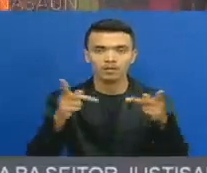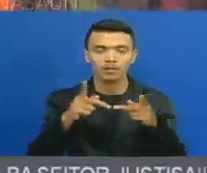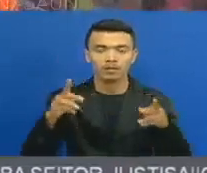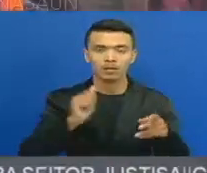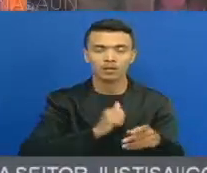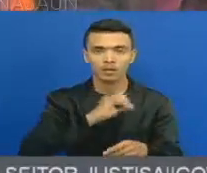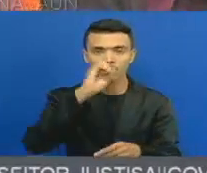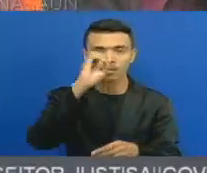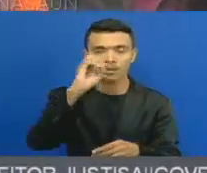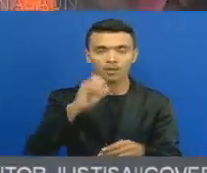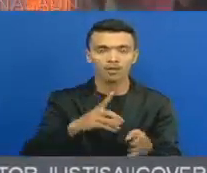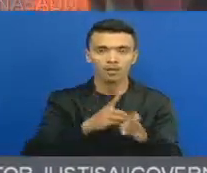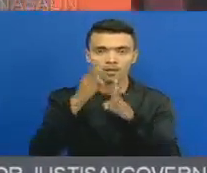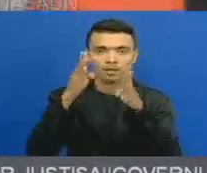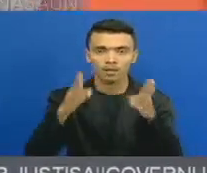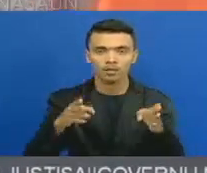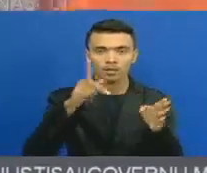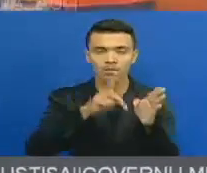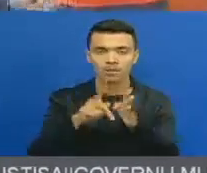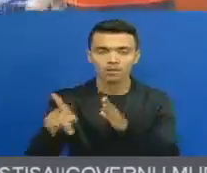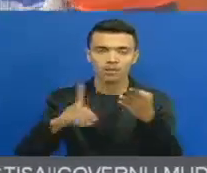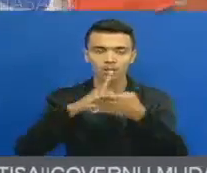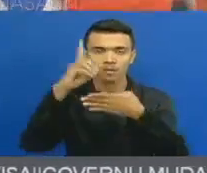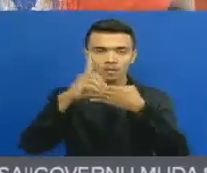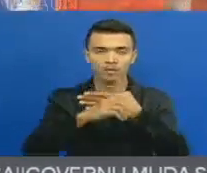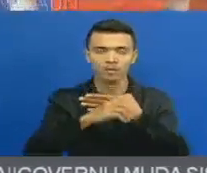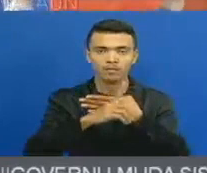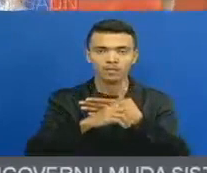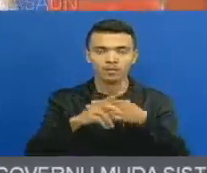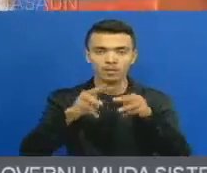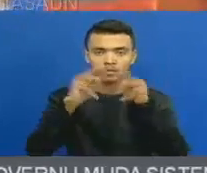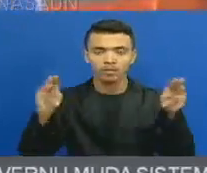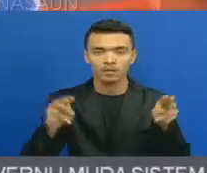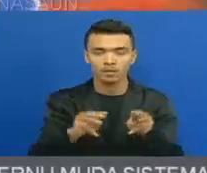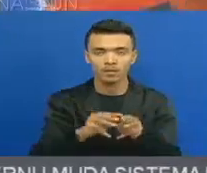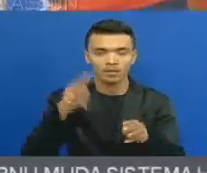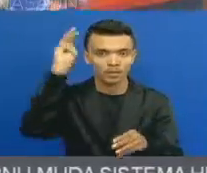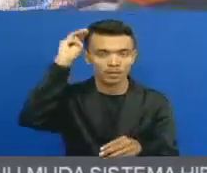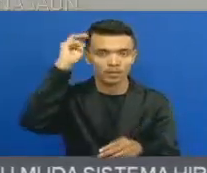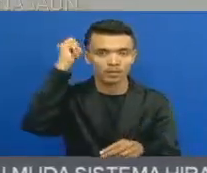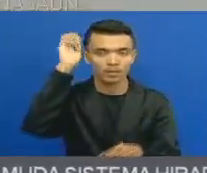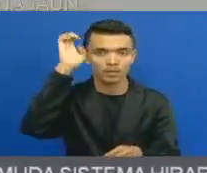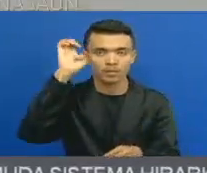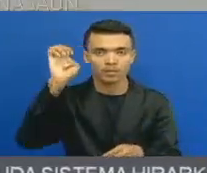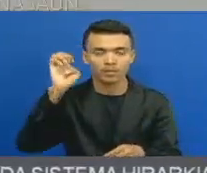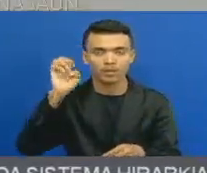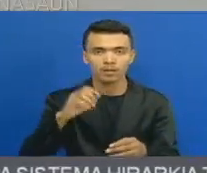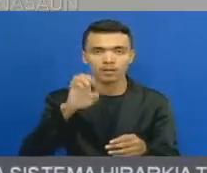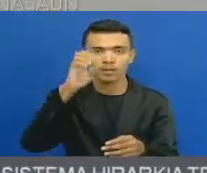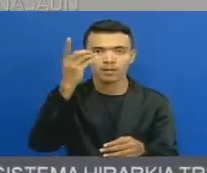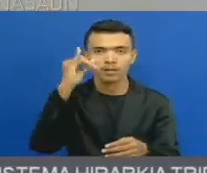Inarovila. Diretor Nacional Planeamento e Desenvolvimento Integrado Municipal, Ministério da Administração Estatal,